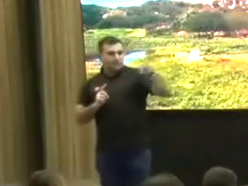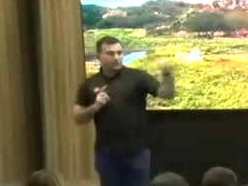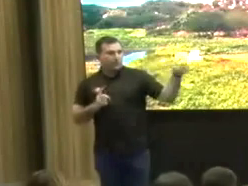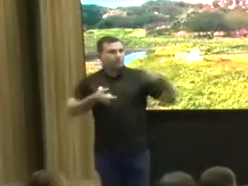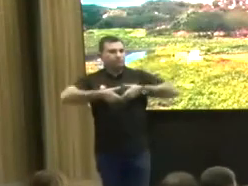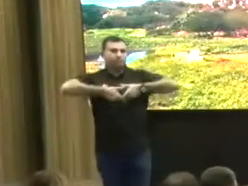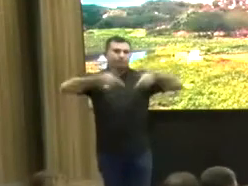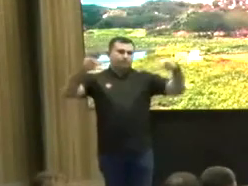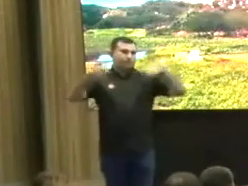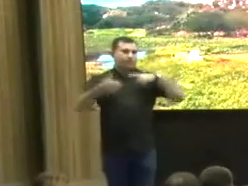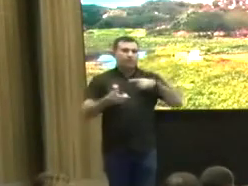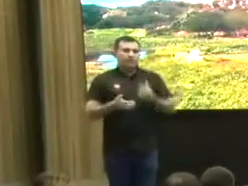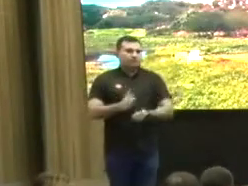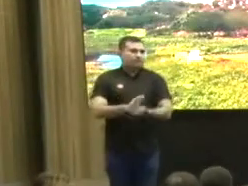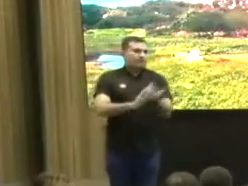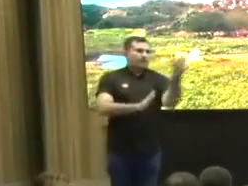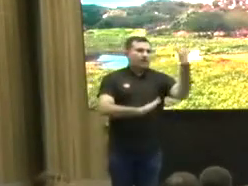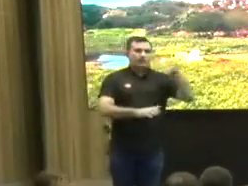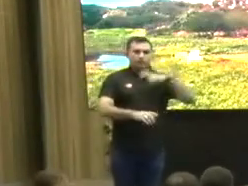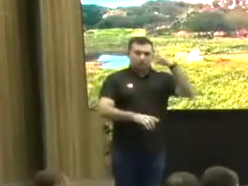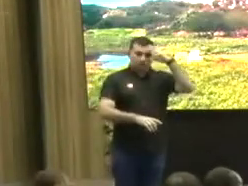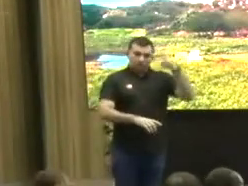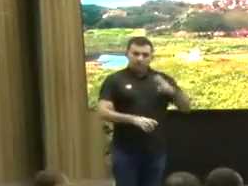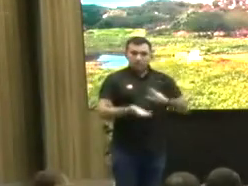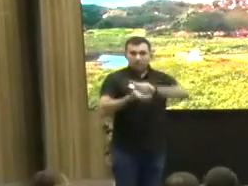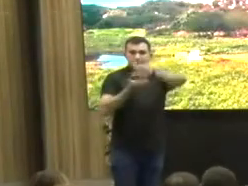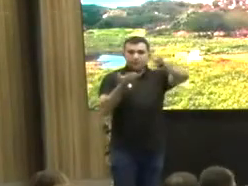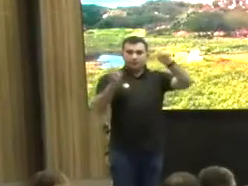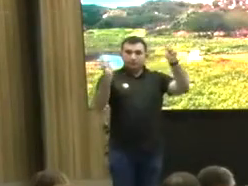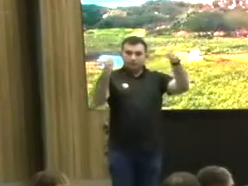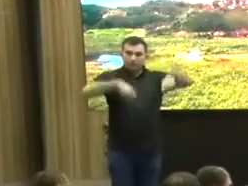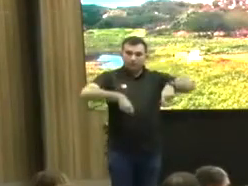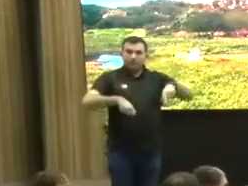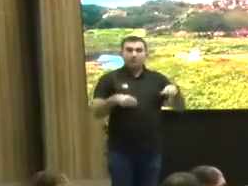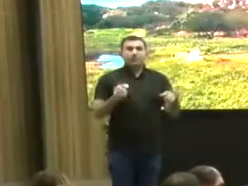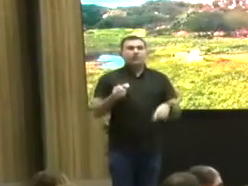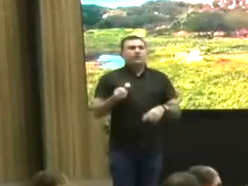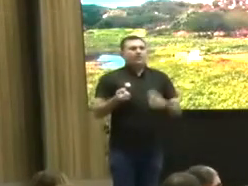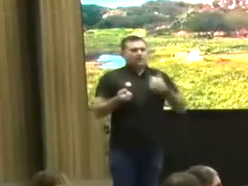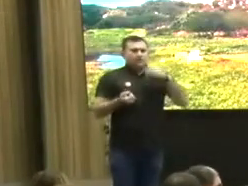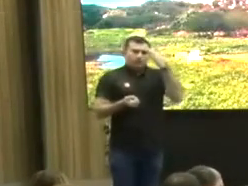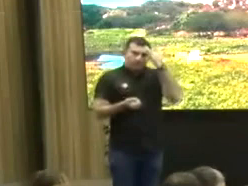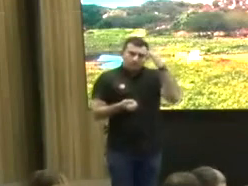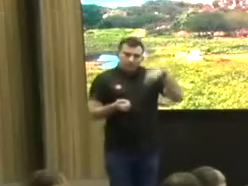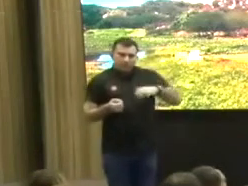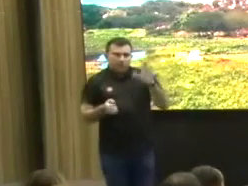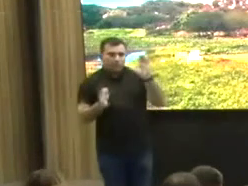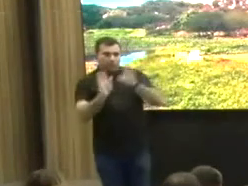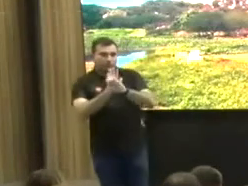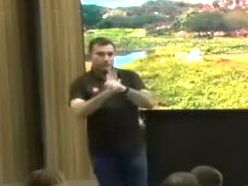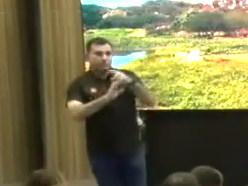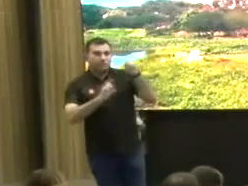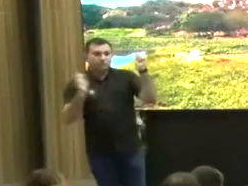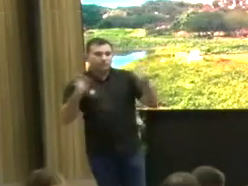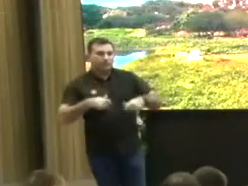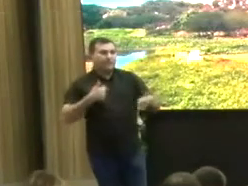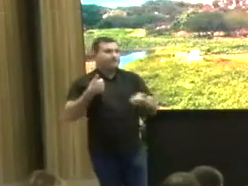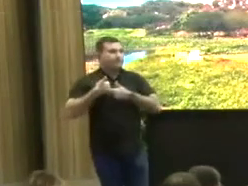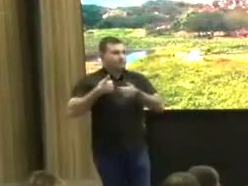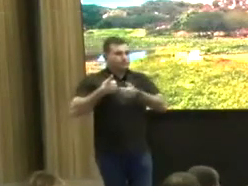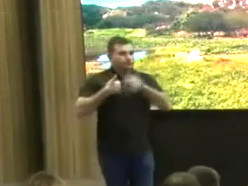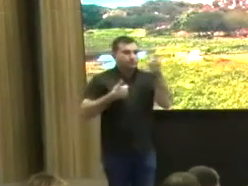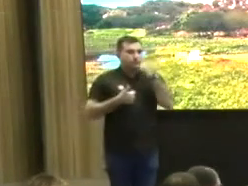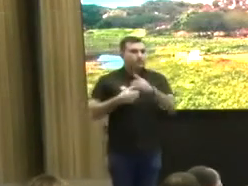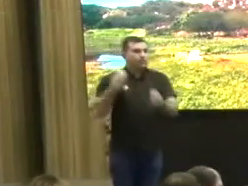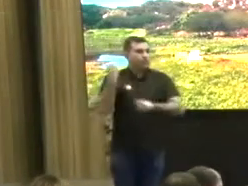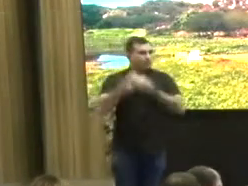plurais, multiculturais. Então, eu acho que é um conceito que nós devemos vê-lo de uma maneira positiva, e ele